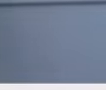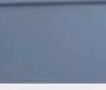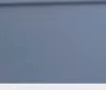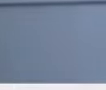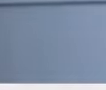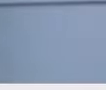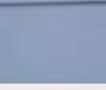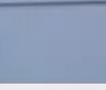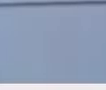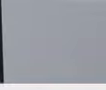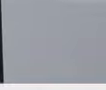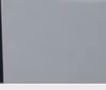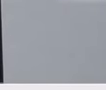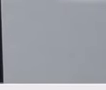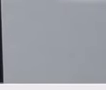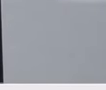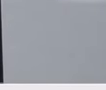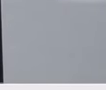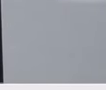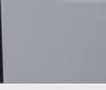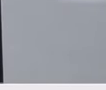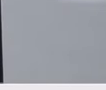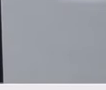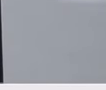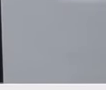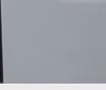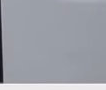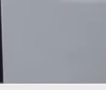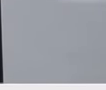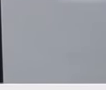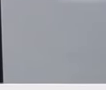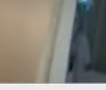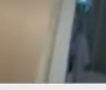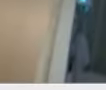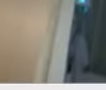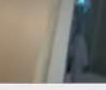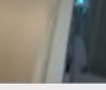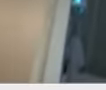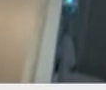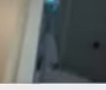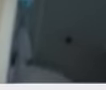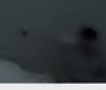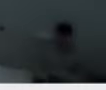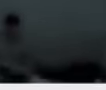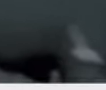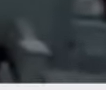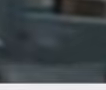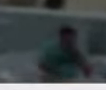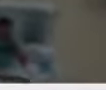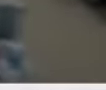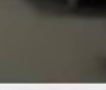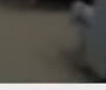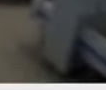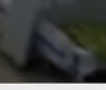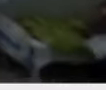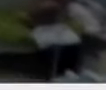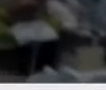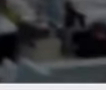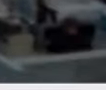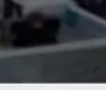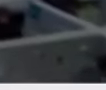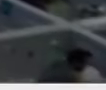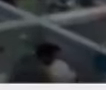melhorar a qualidade de vida de pacientes e familiares diante de doenças graves e incuráveis. De acordo com o ato, um dos princípios